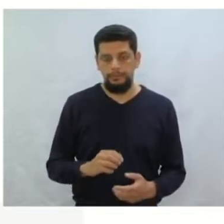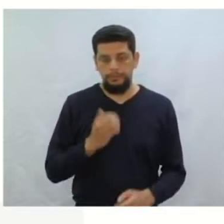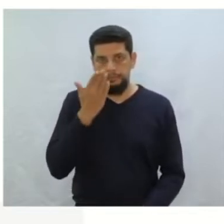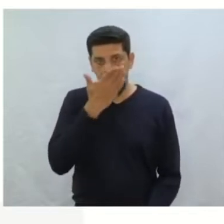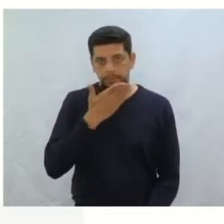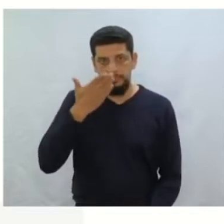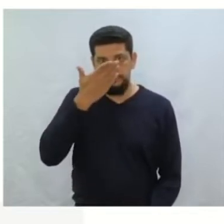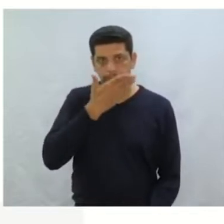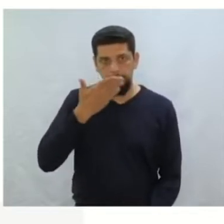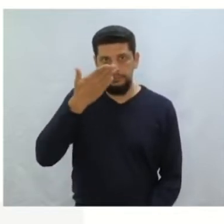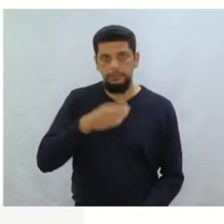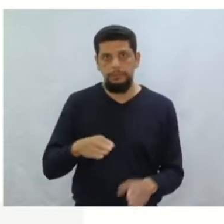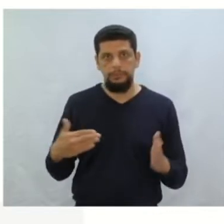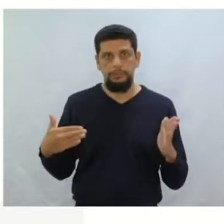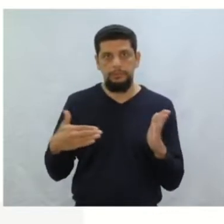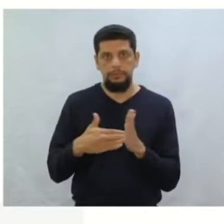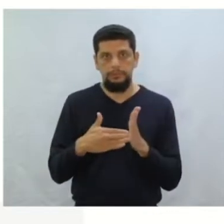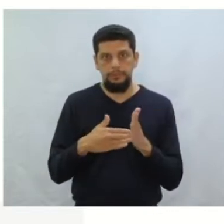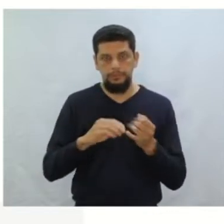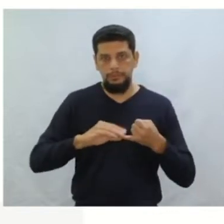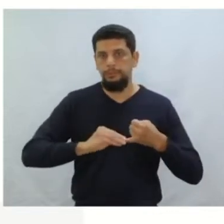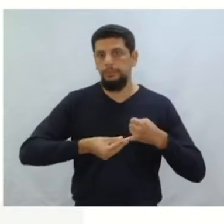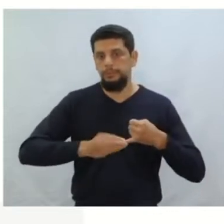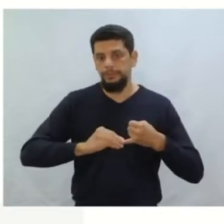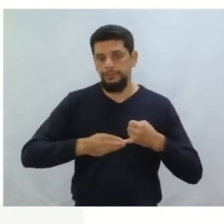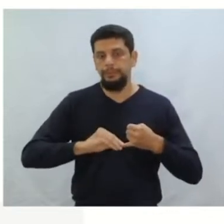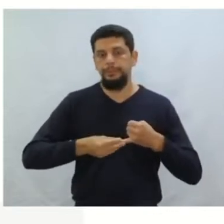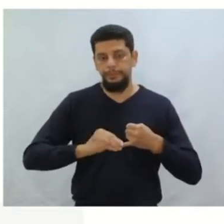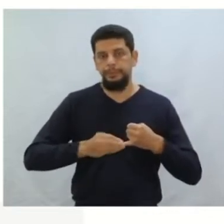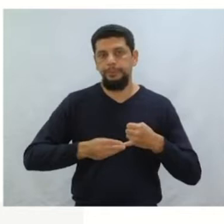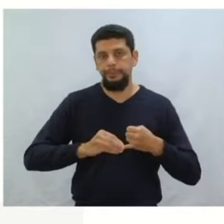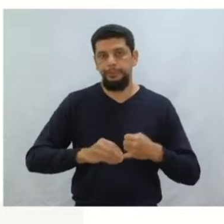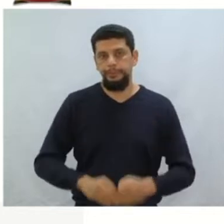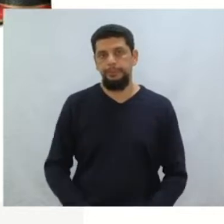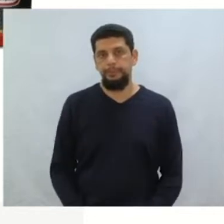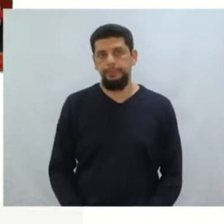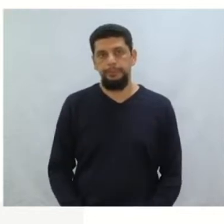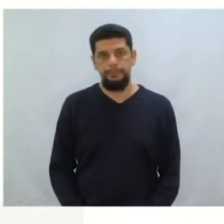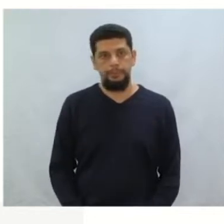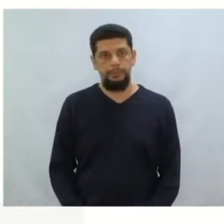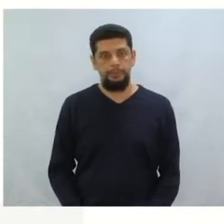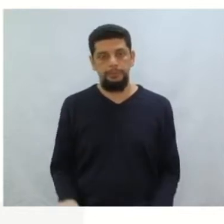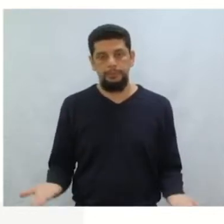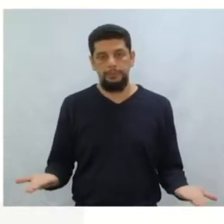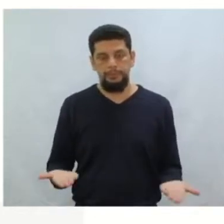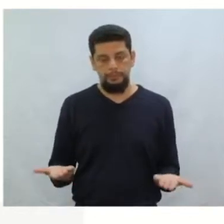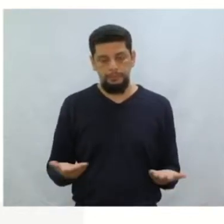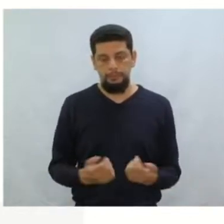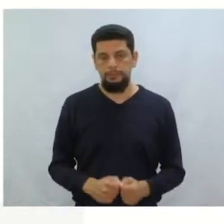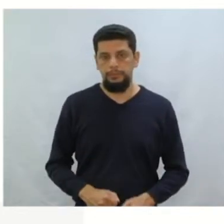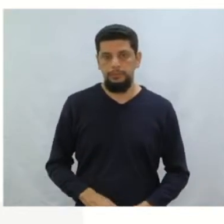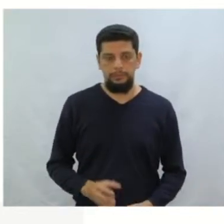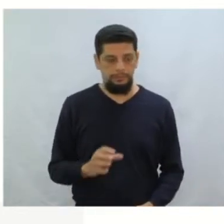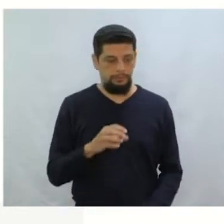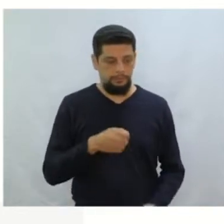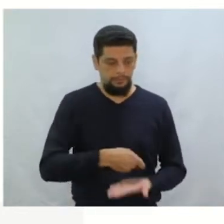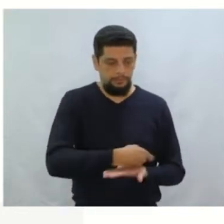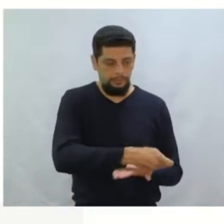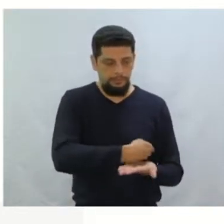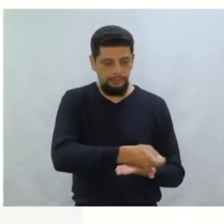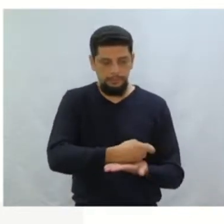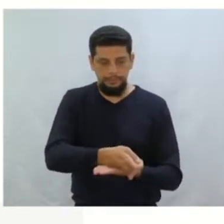Depois, o açúcar e, por fim, o feijão, que foi para